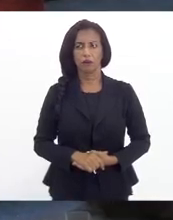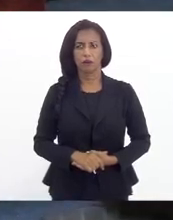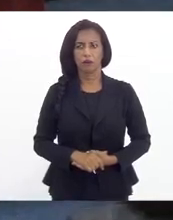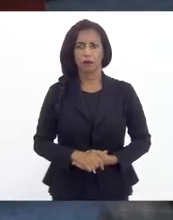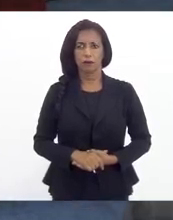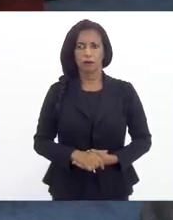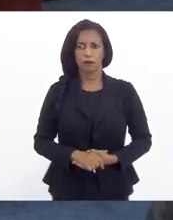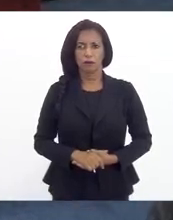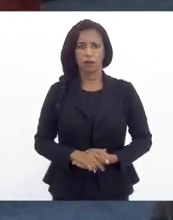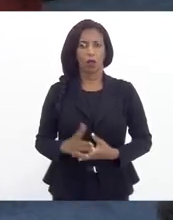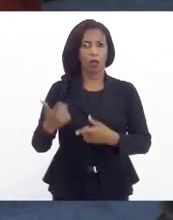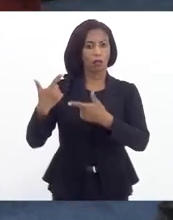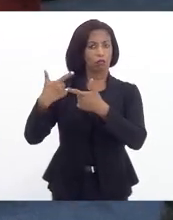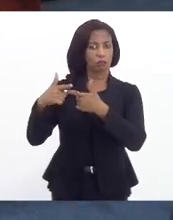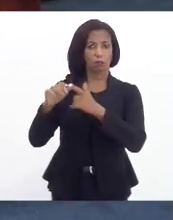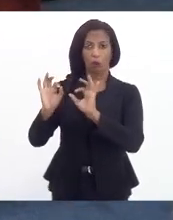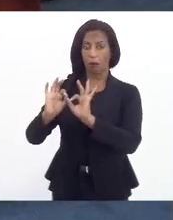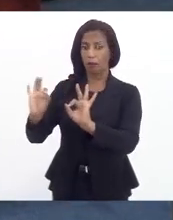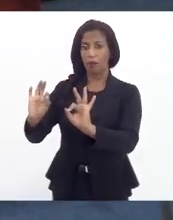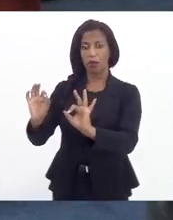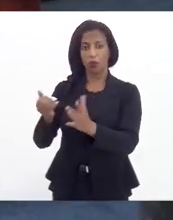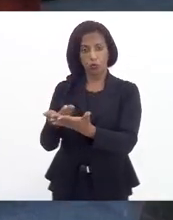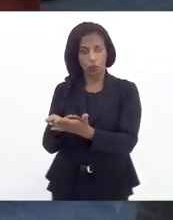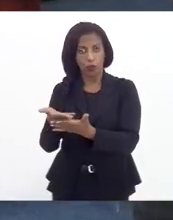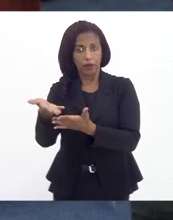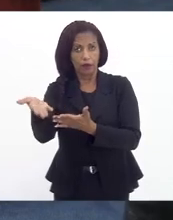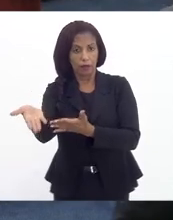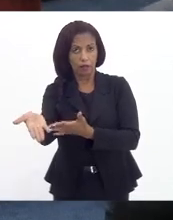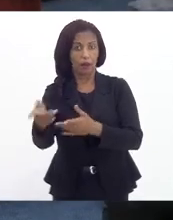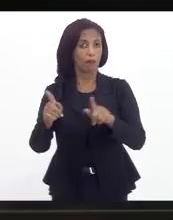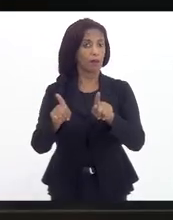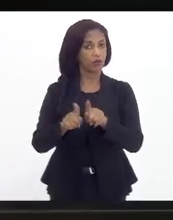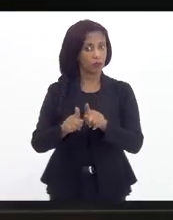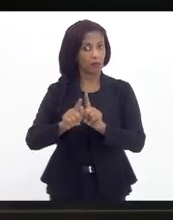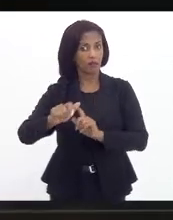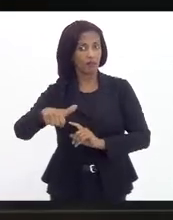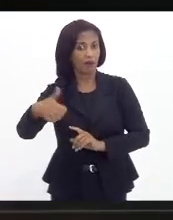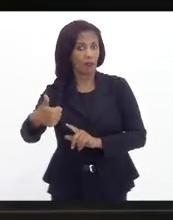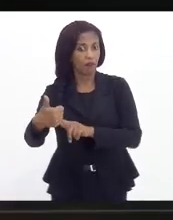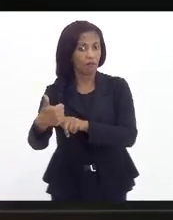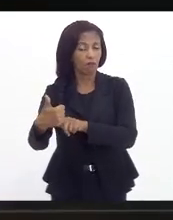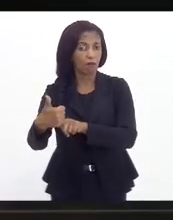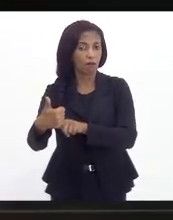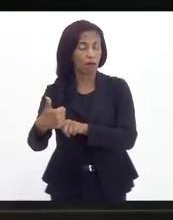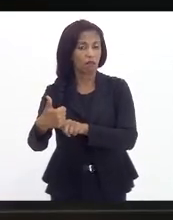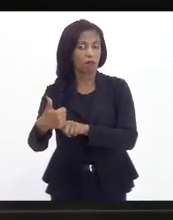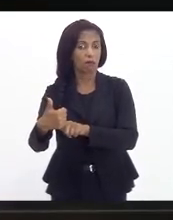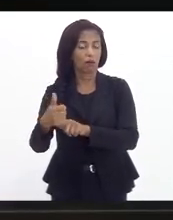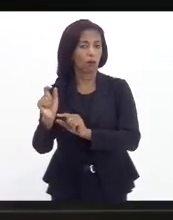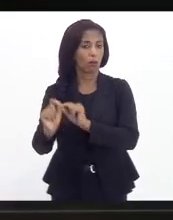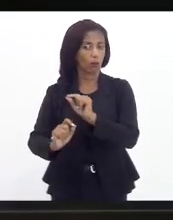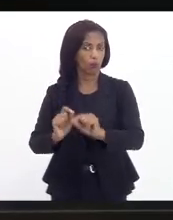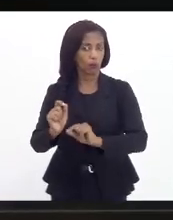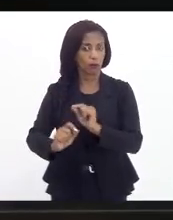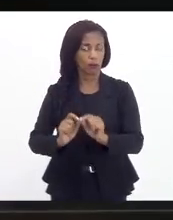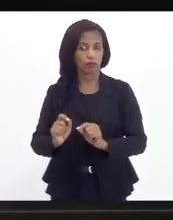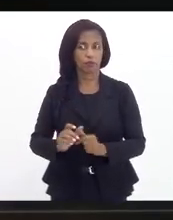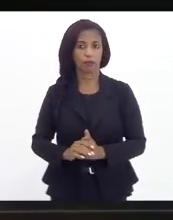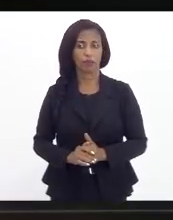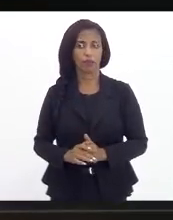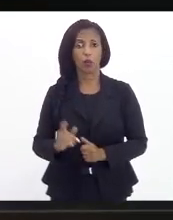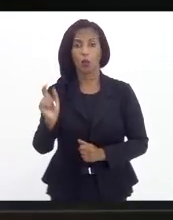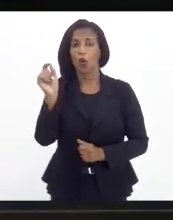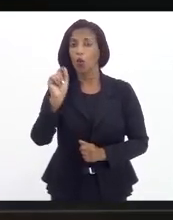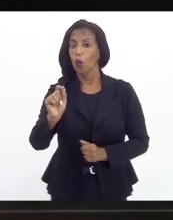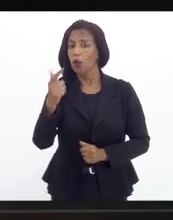Sem problema nenhum, que eu estou encaminhando assim. Agora, também vai valer o seguinte. Vai valer o seguinte. O que não